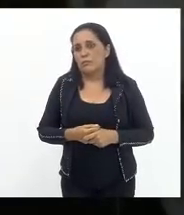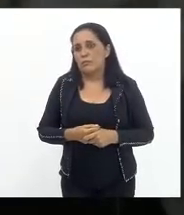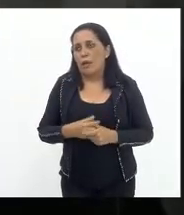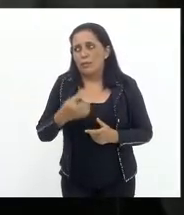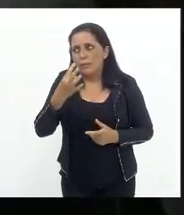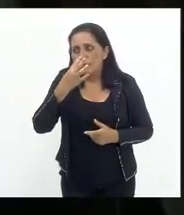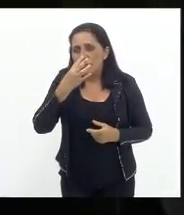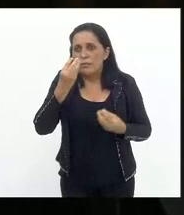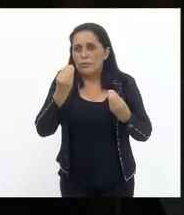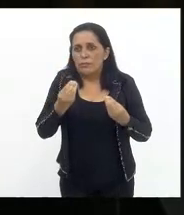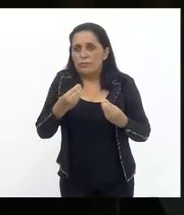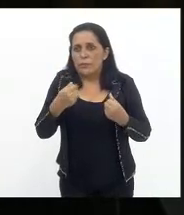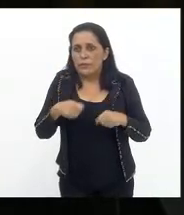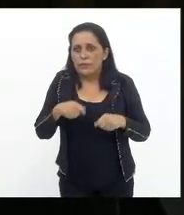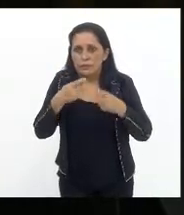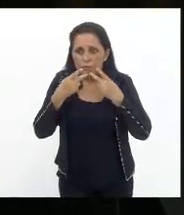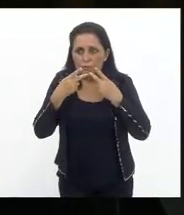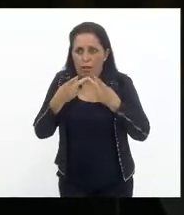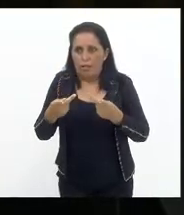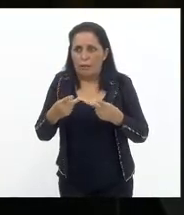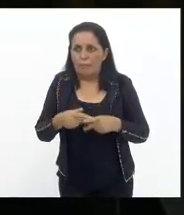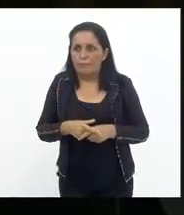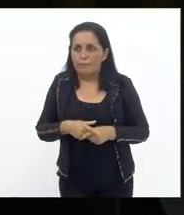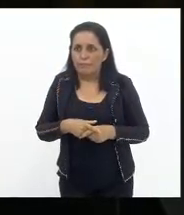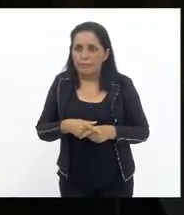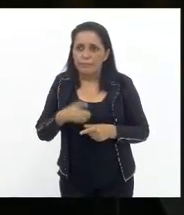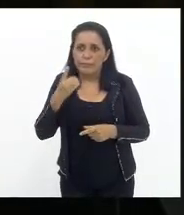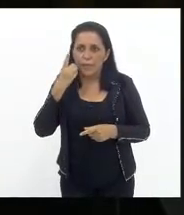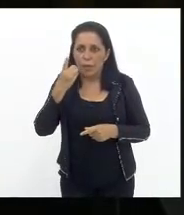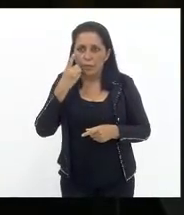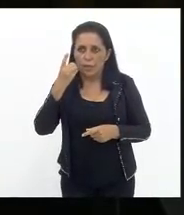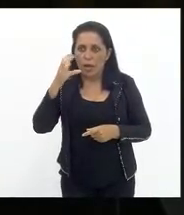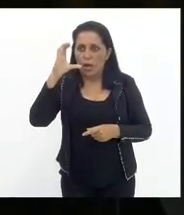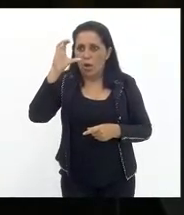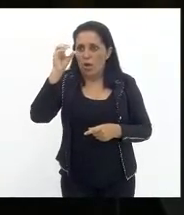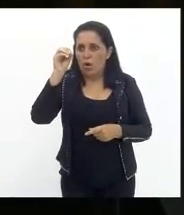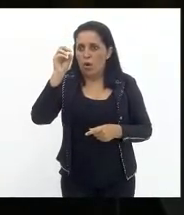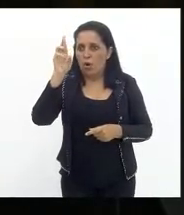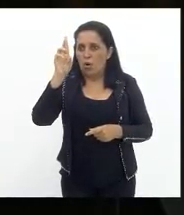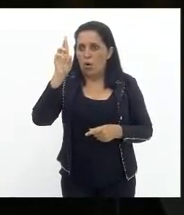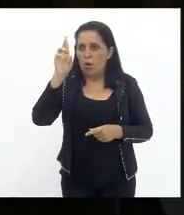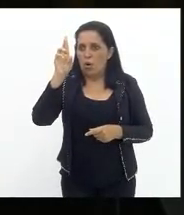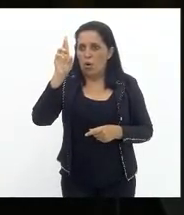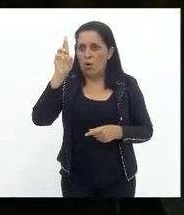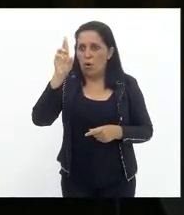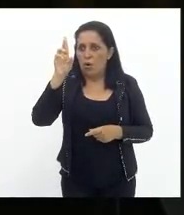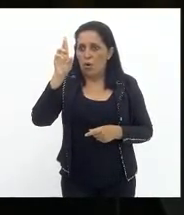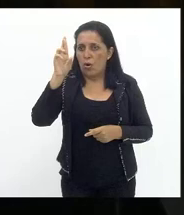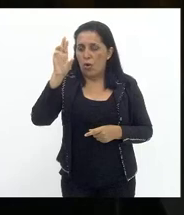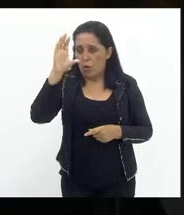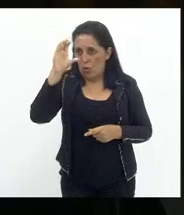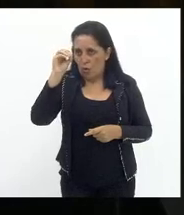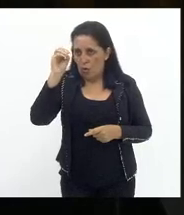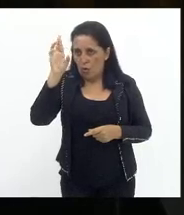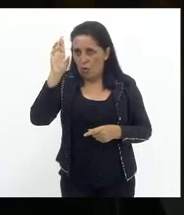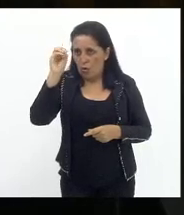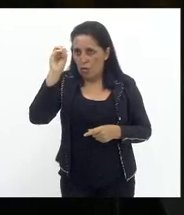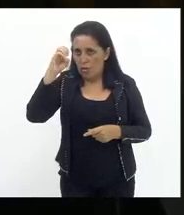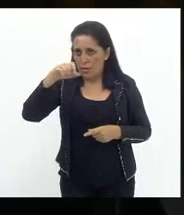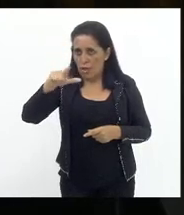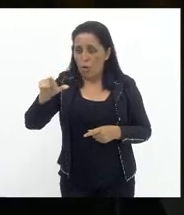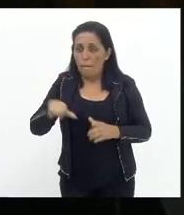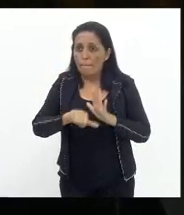impressionante, que eu preciso dar esse testemunho, o deputado Coronel Salema, ele foi o